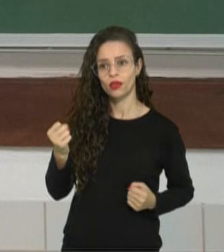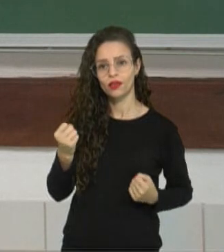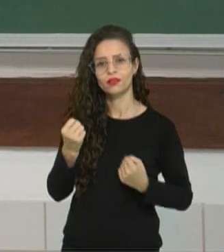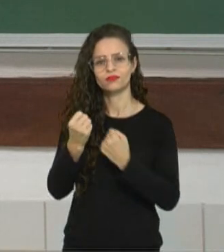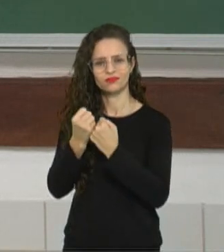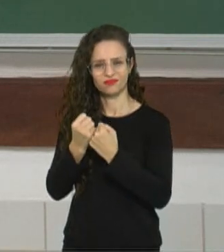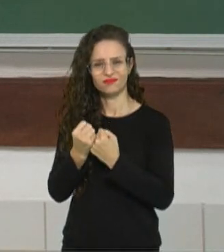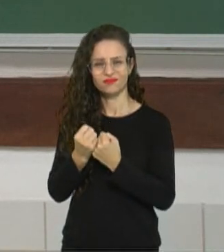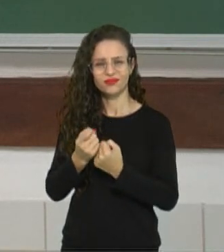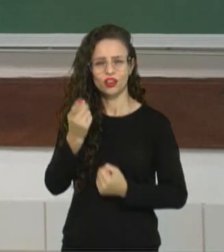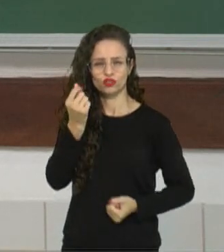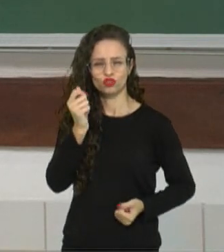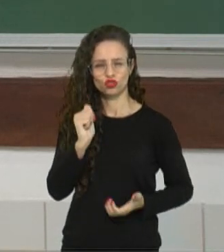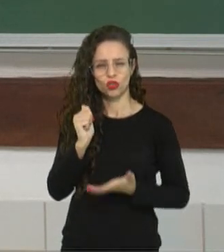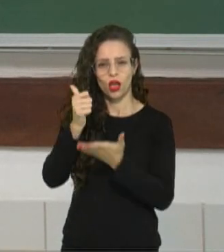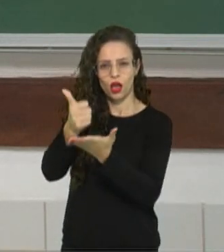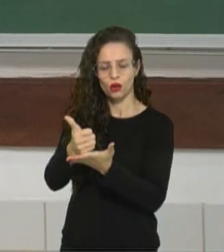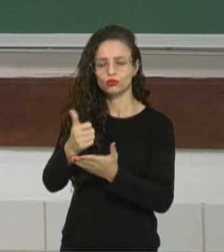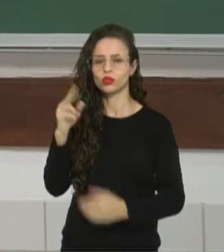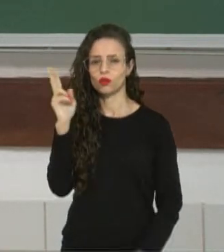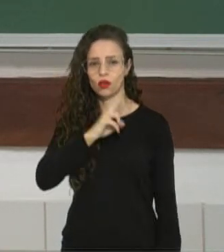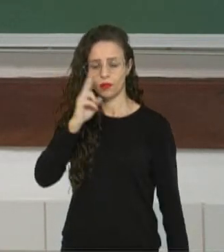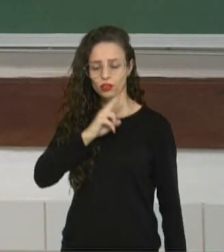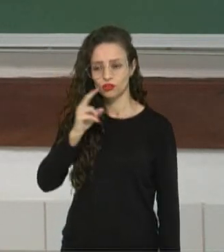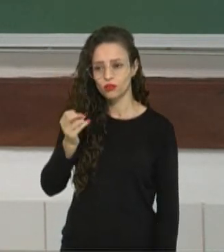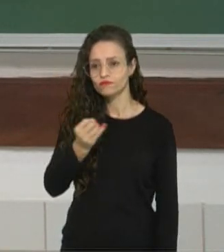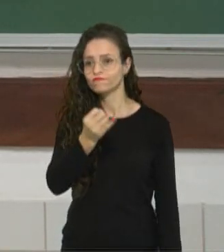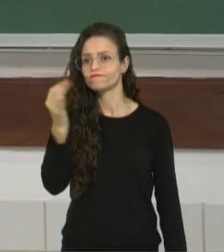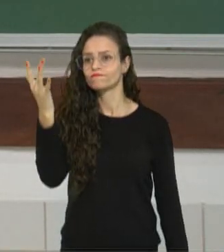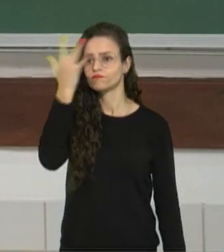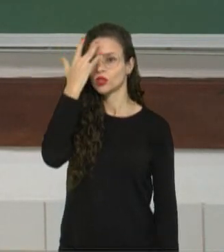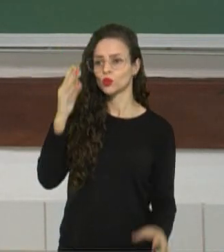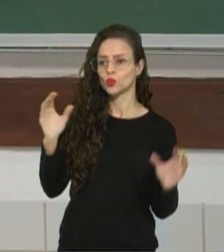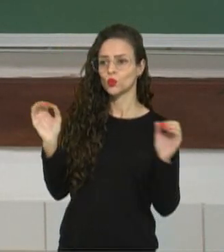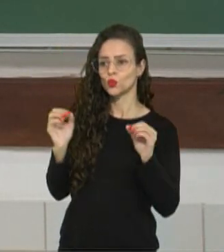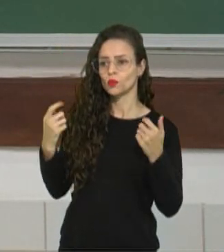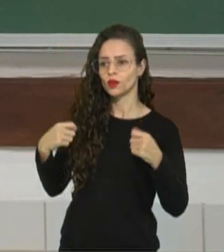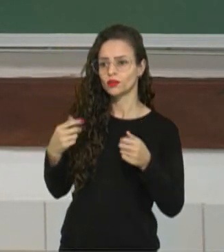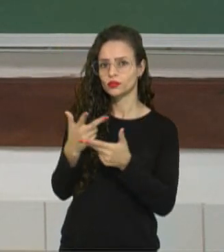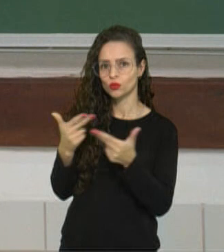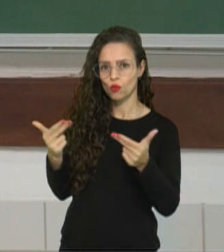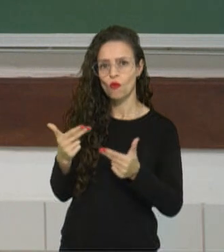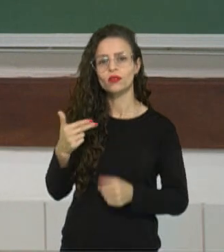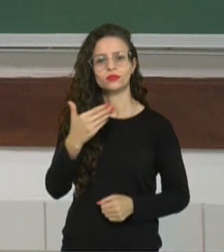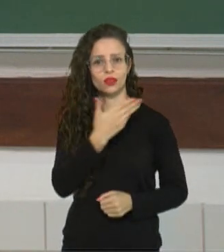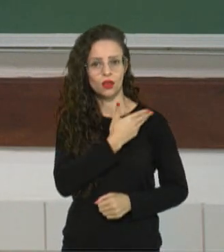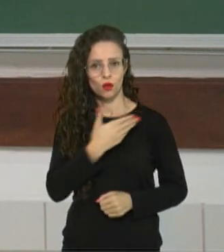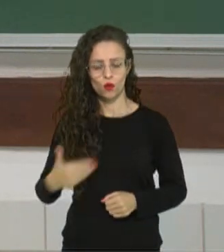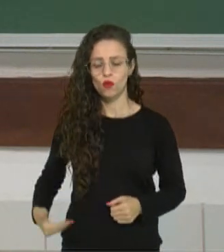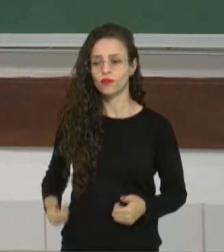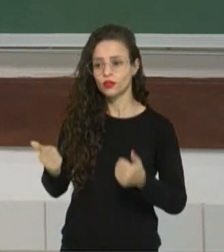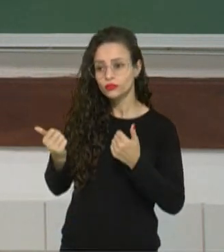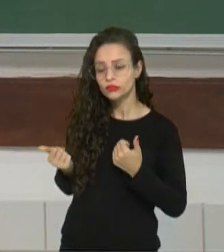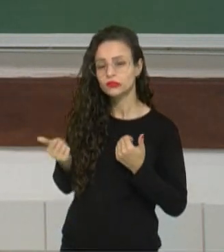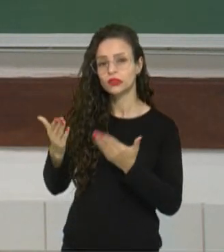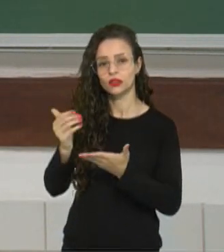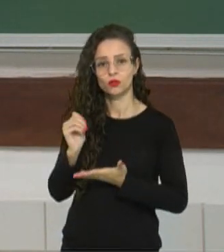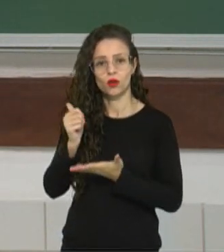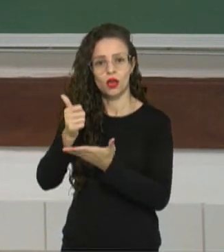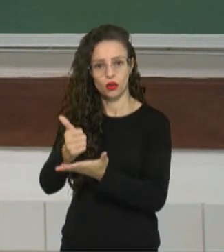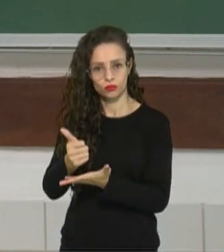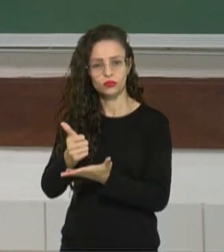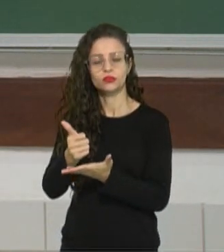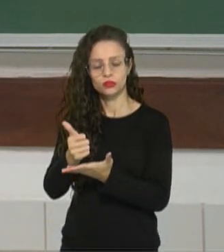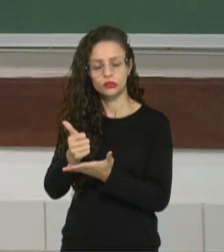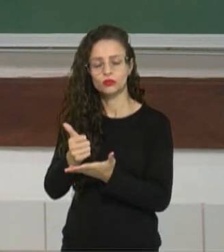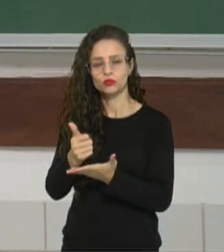emergencial para que muitas pessoas não ficassem sem renda e sem obter as coisas que precisam para viver. Então, o Estado perde parte